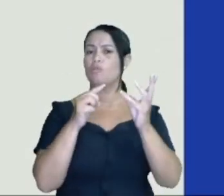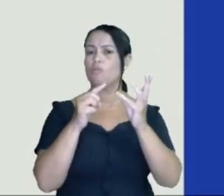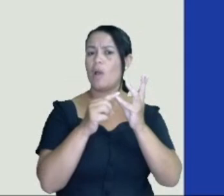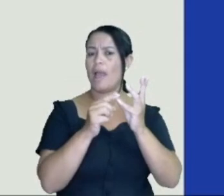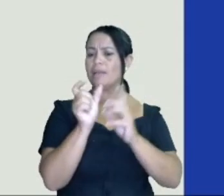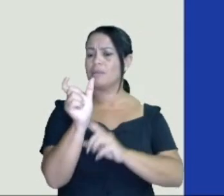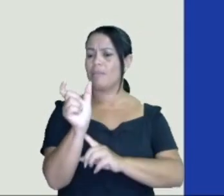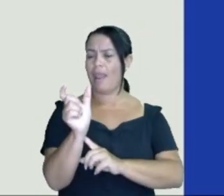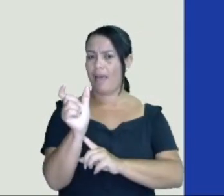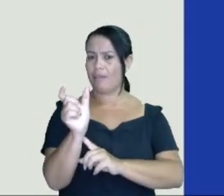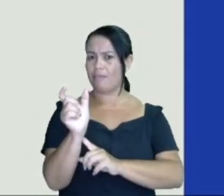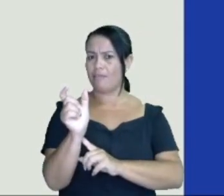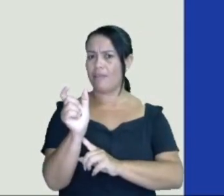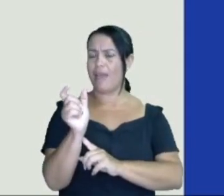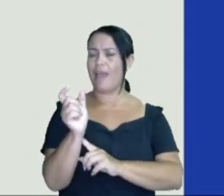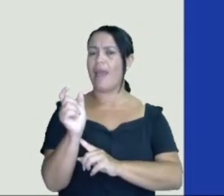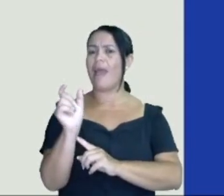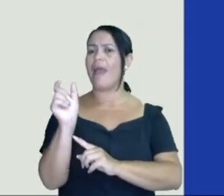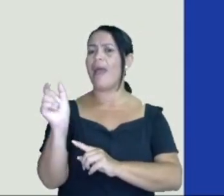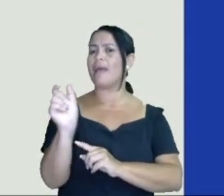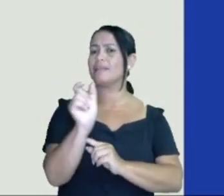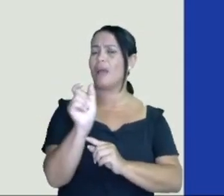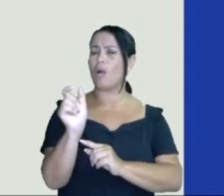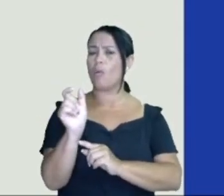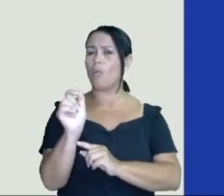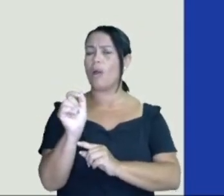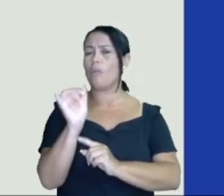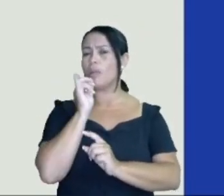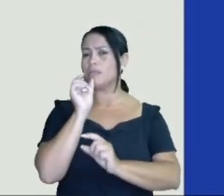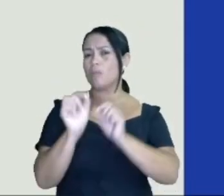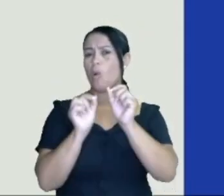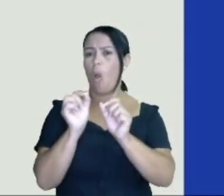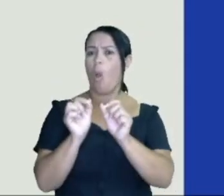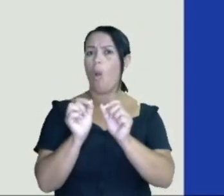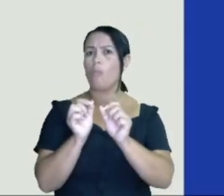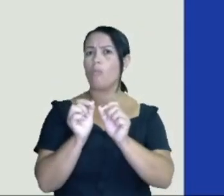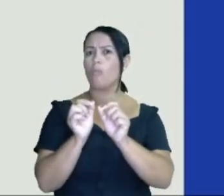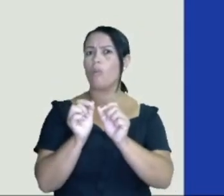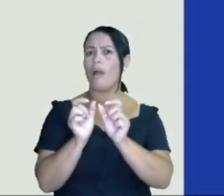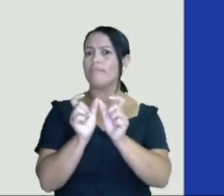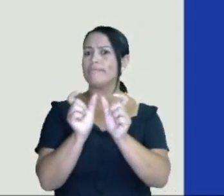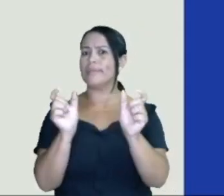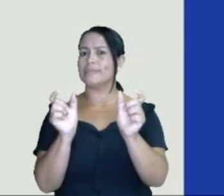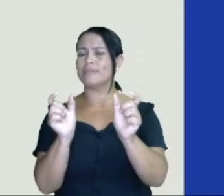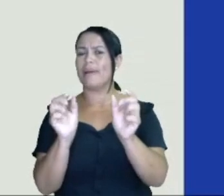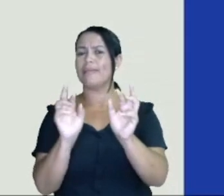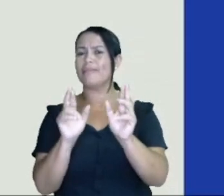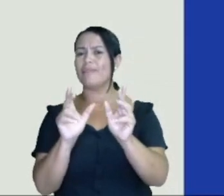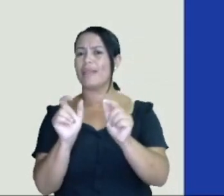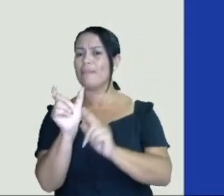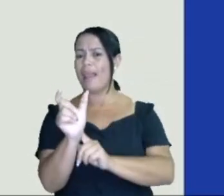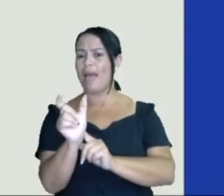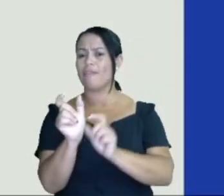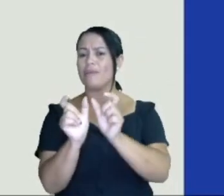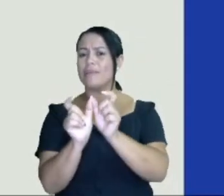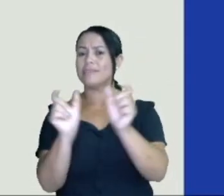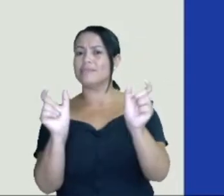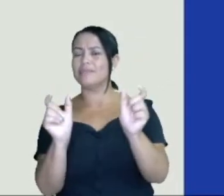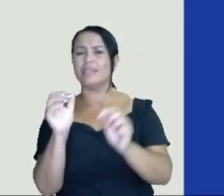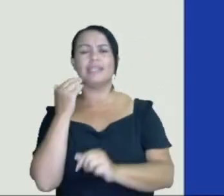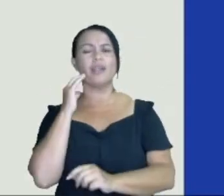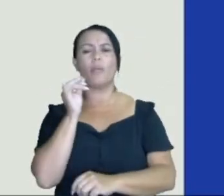palavra, cada uma pertencendo a uma sílaba diferente. Certo? Então, quando a